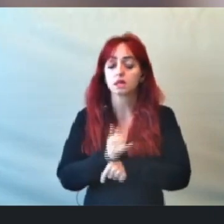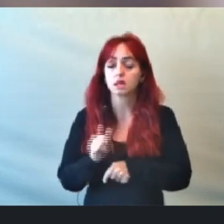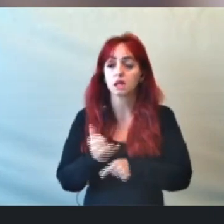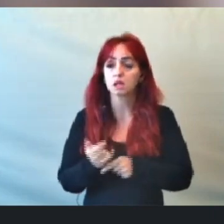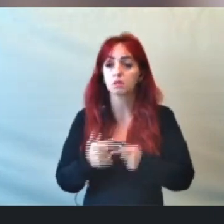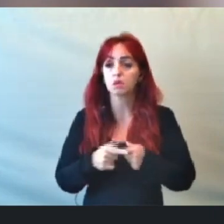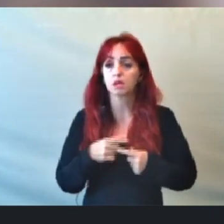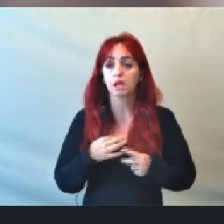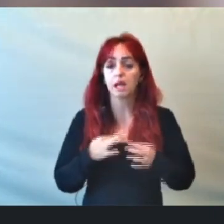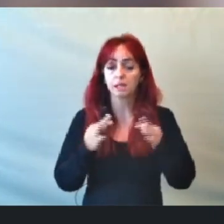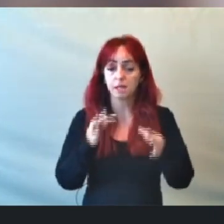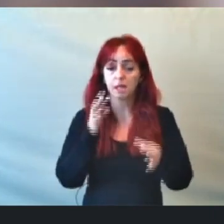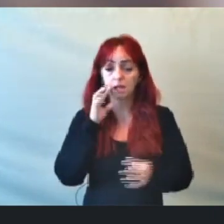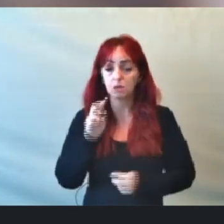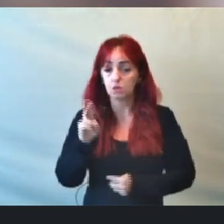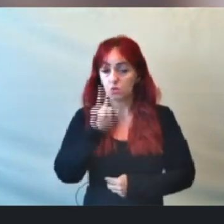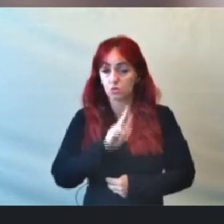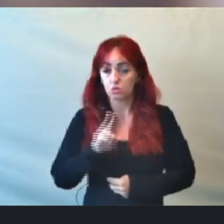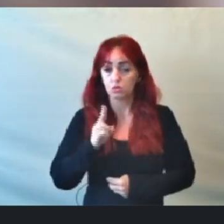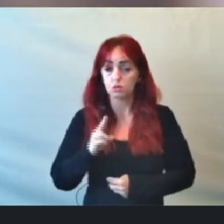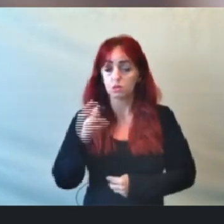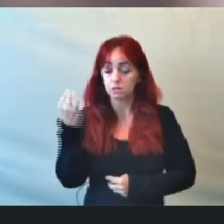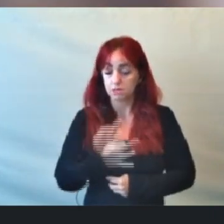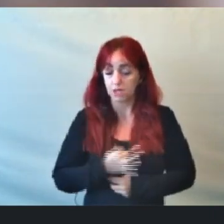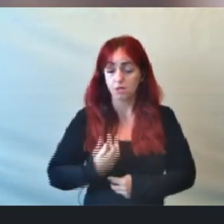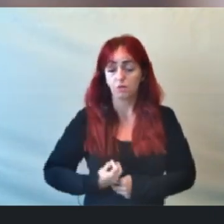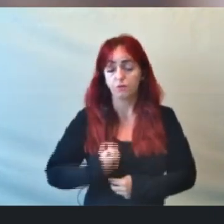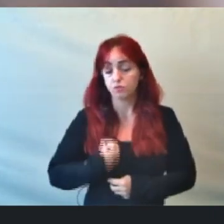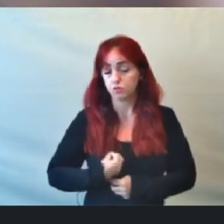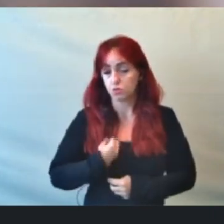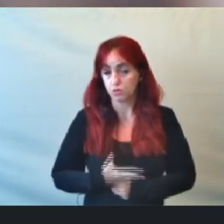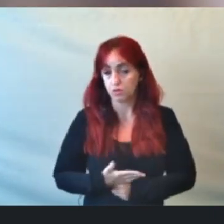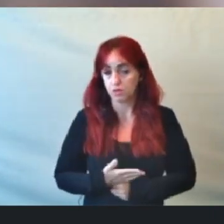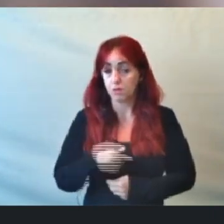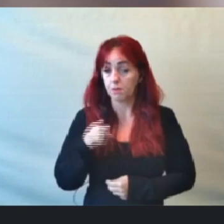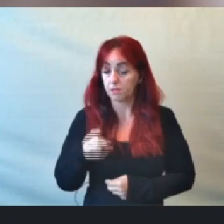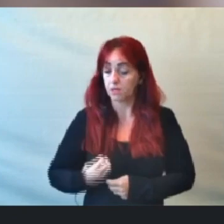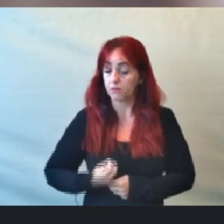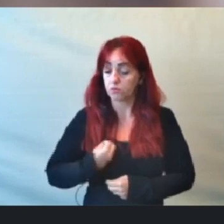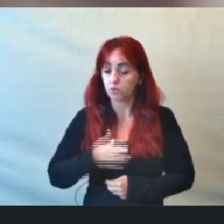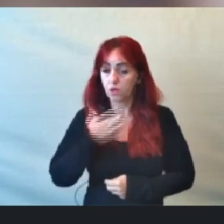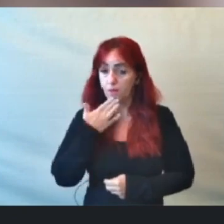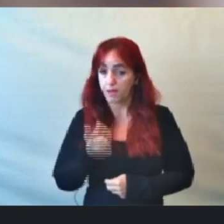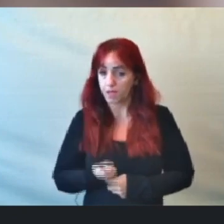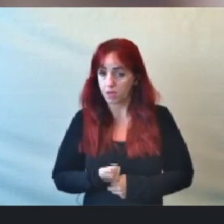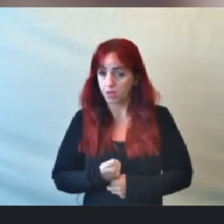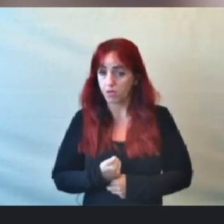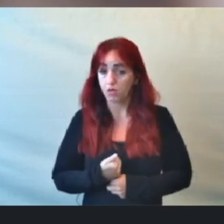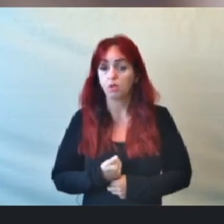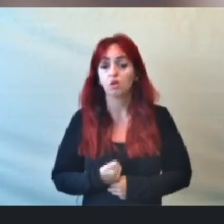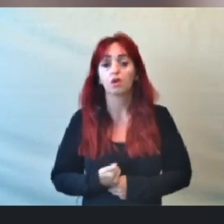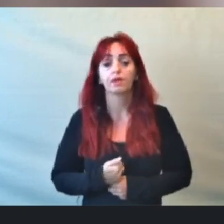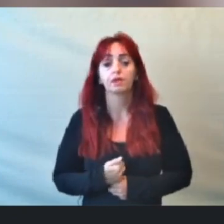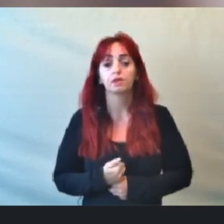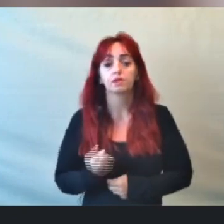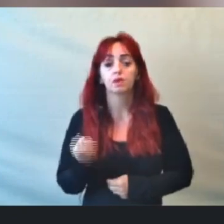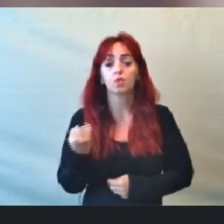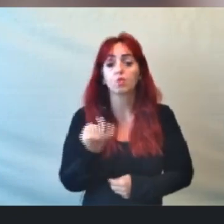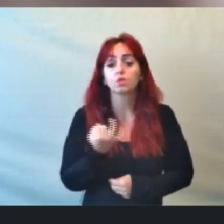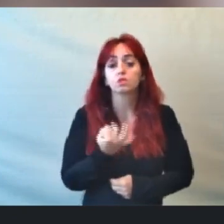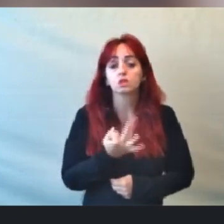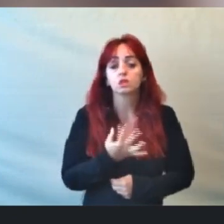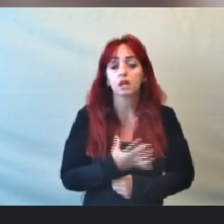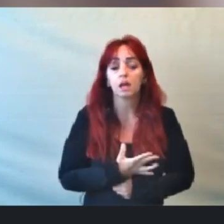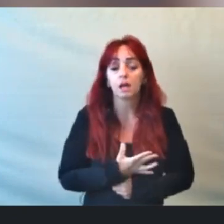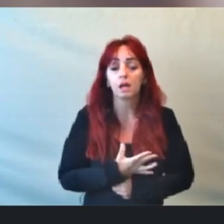funciona. Para que ela funcionasse melhor, a quantidade a dosagem deveria ser aumentada